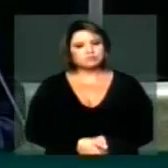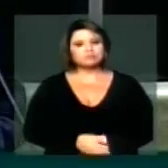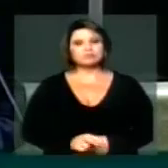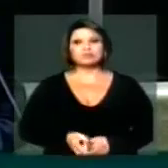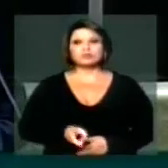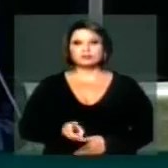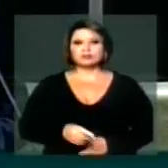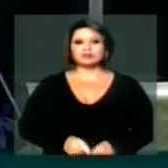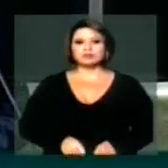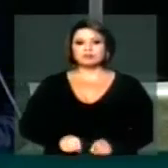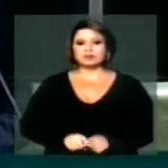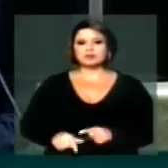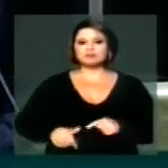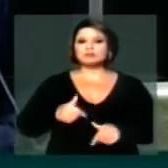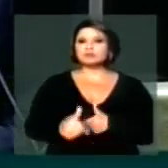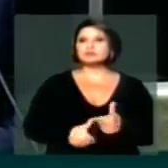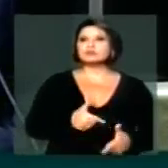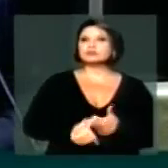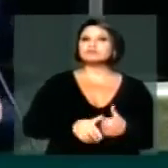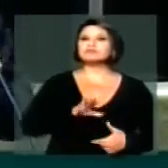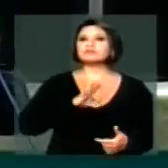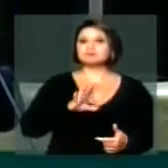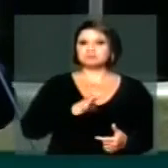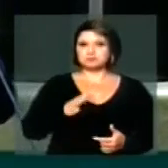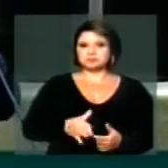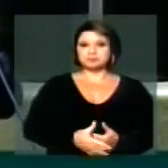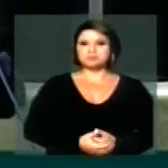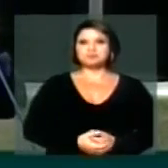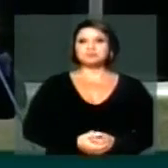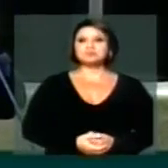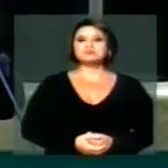porém com muita determinação.